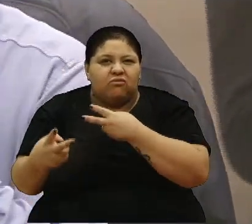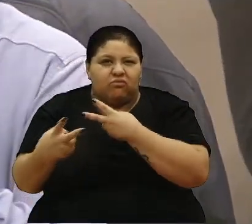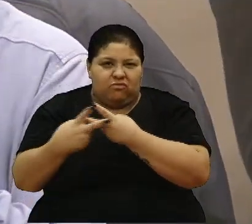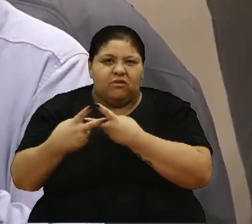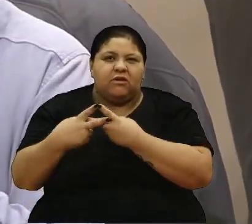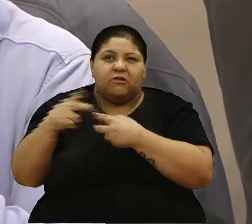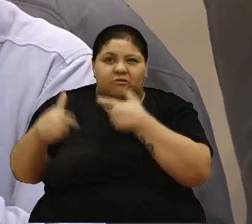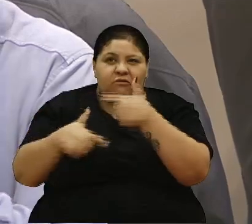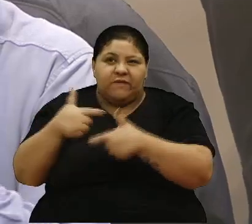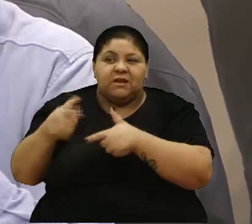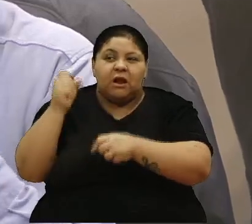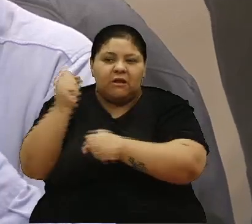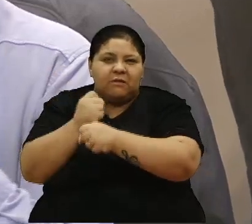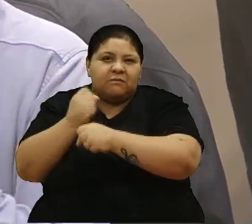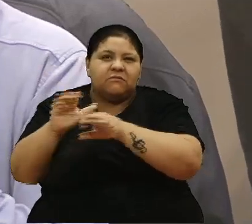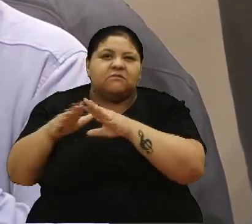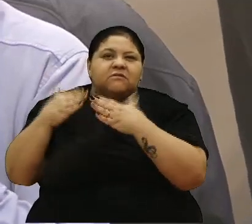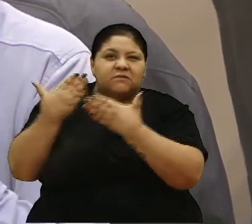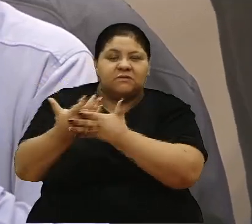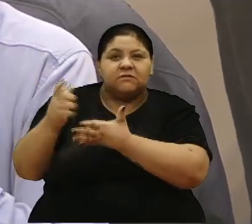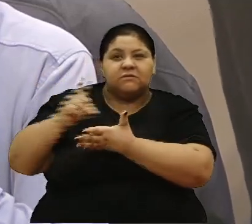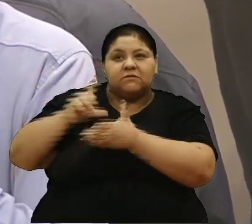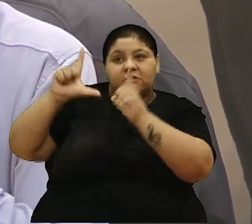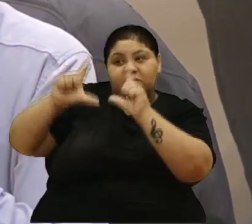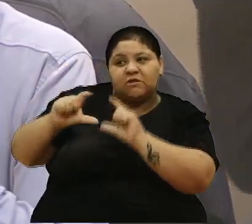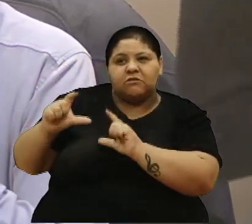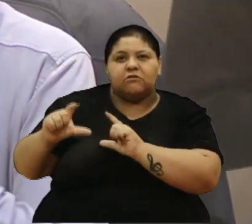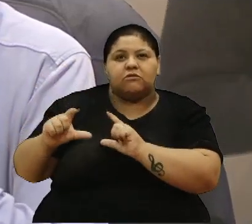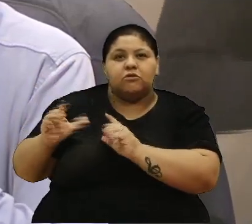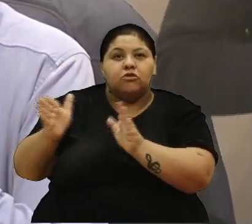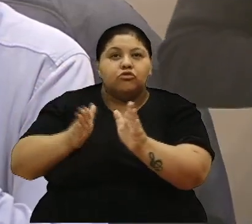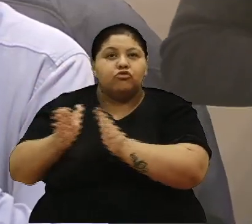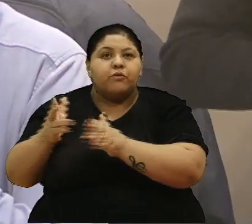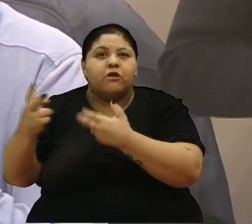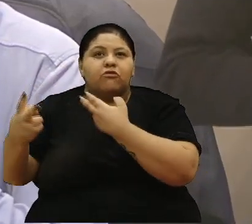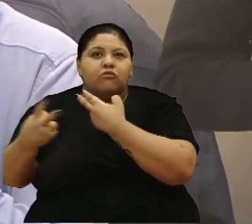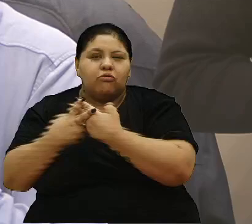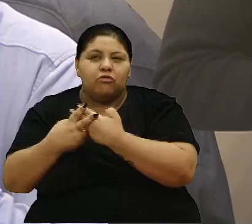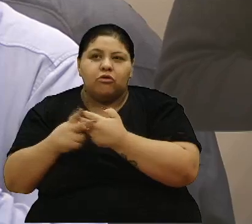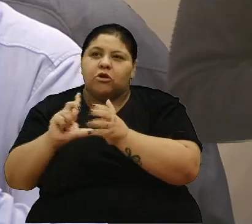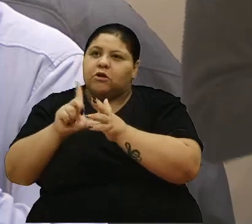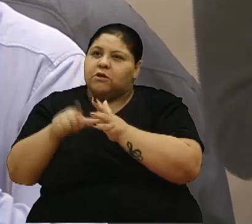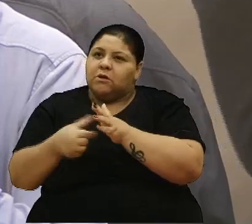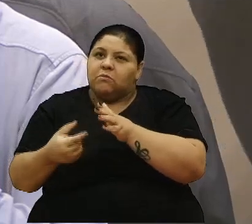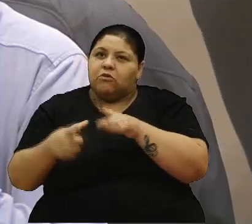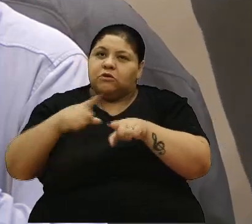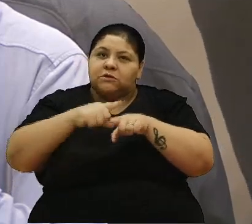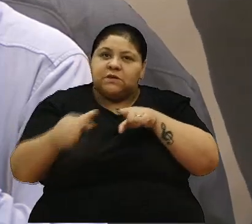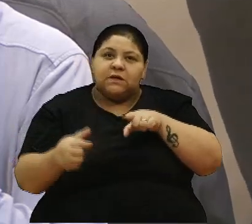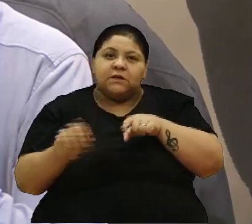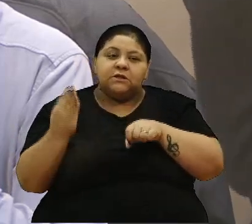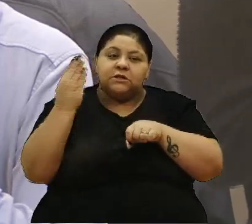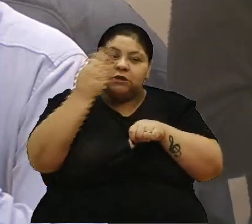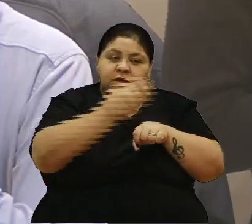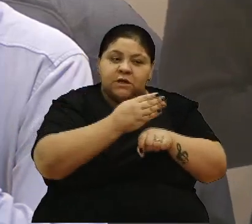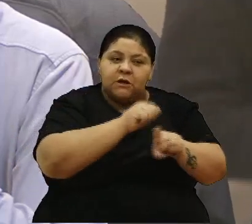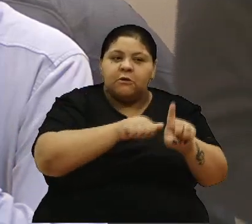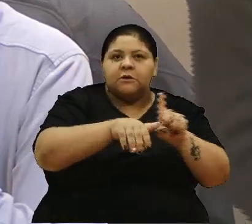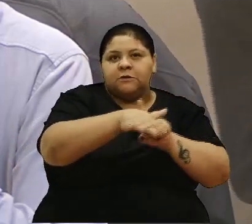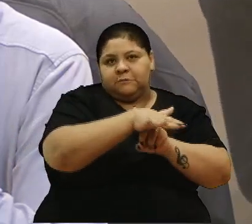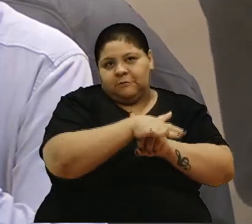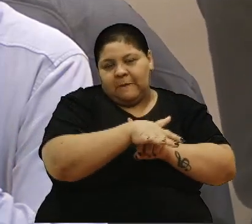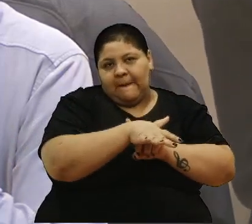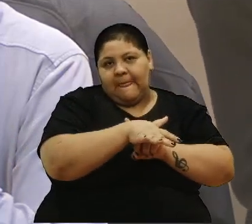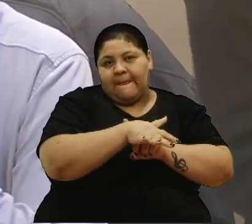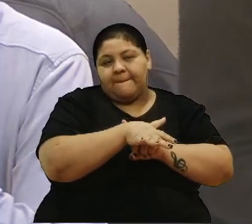Vai trabalhar em construção de escolas, ela vai ter uma redução na pena e vai sair direto para reintegração lá fora, né? Mas se